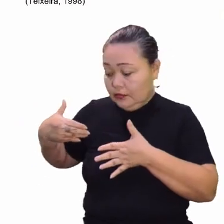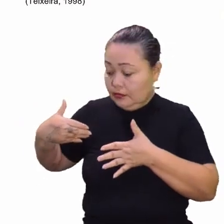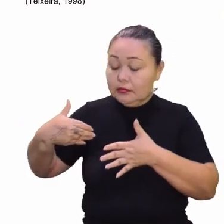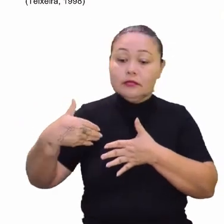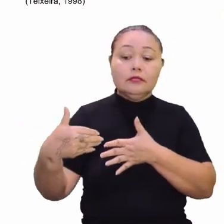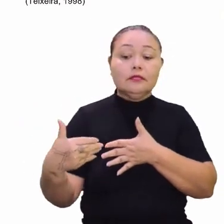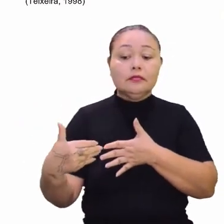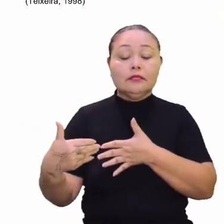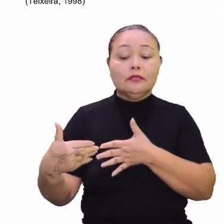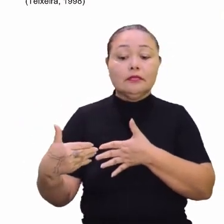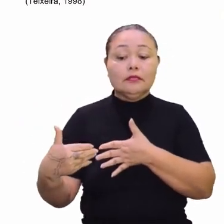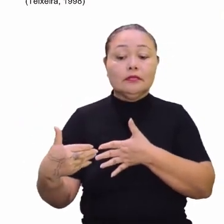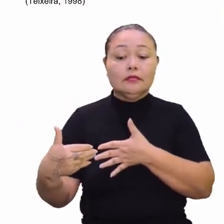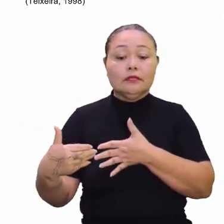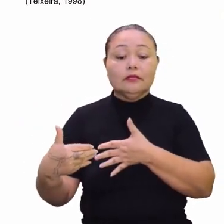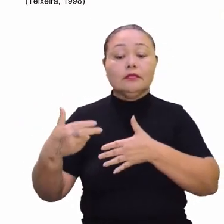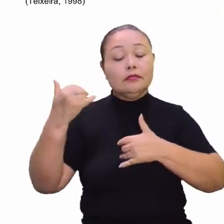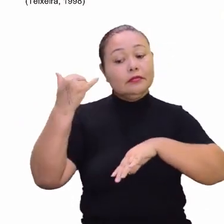início o quê?